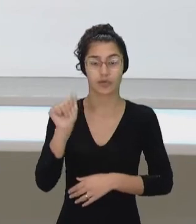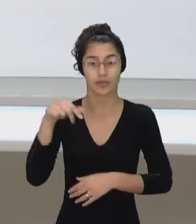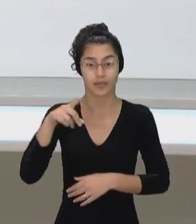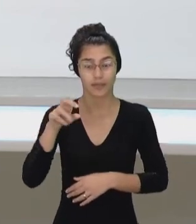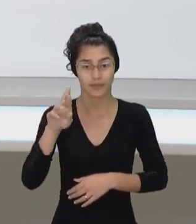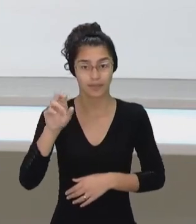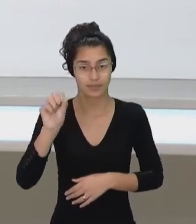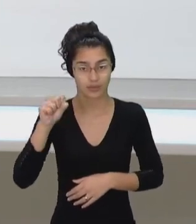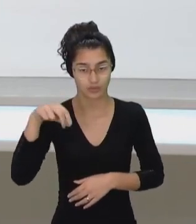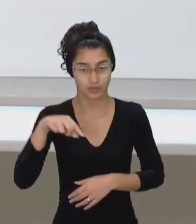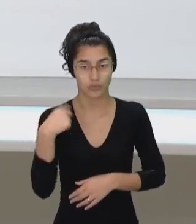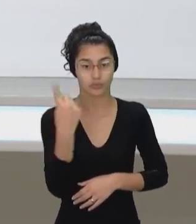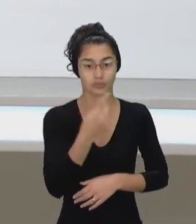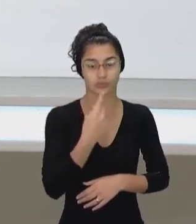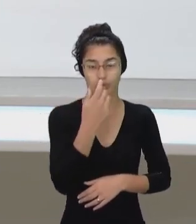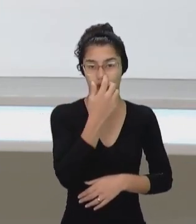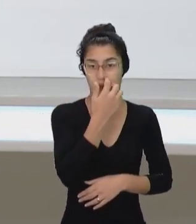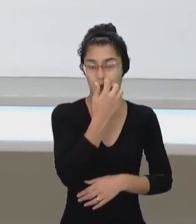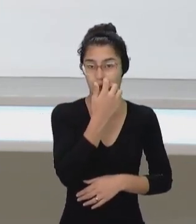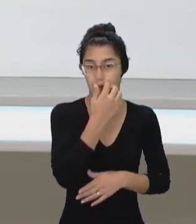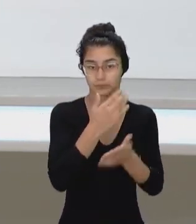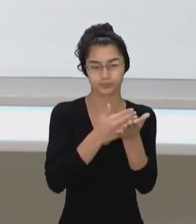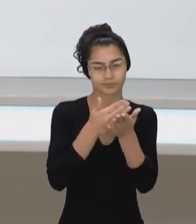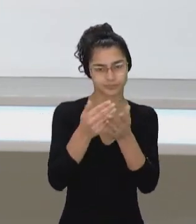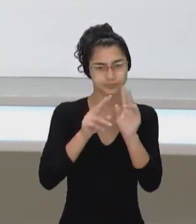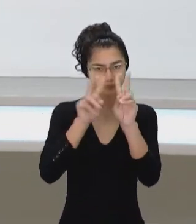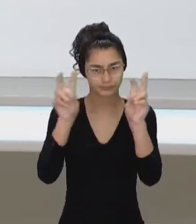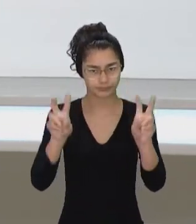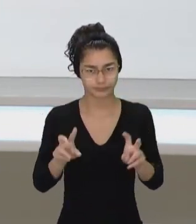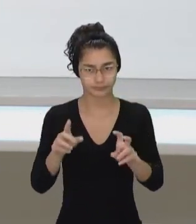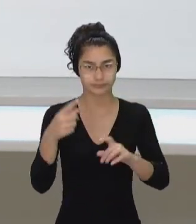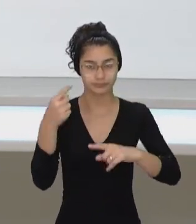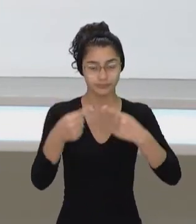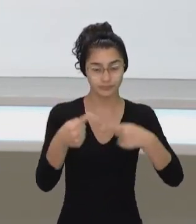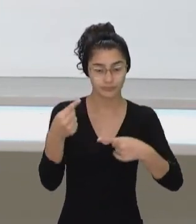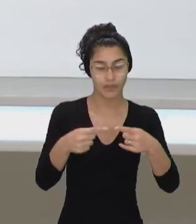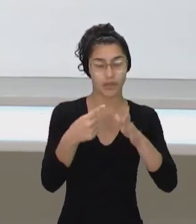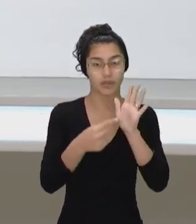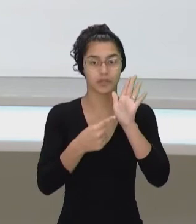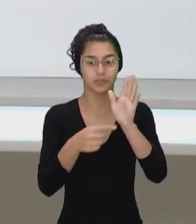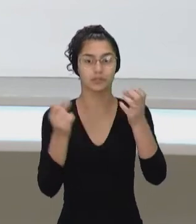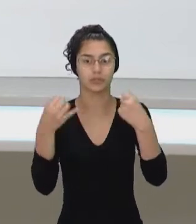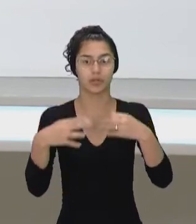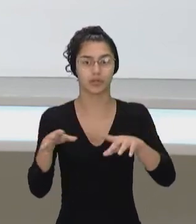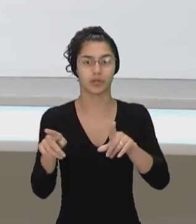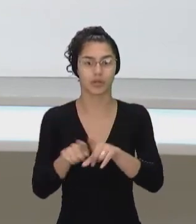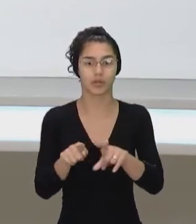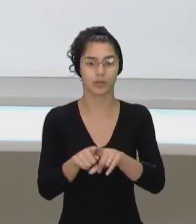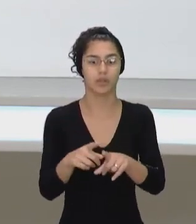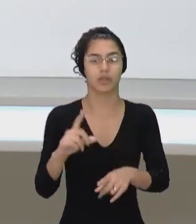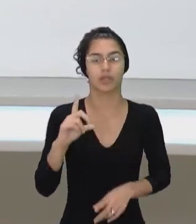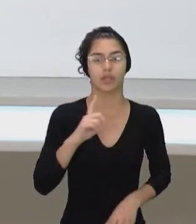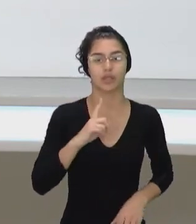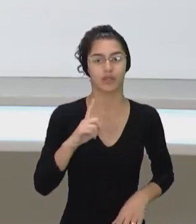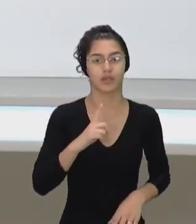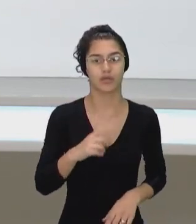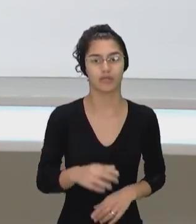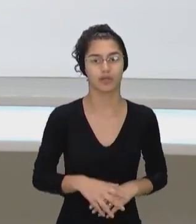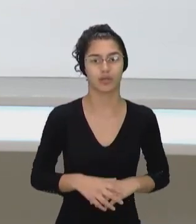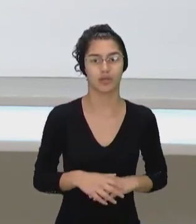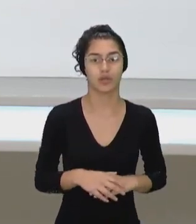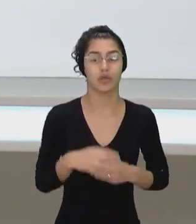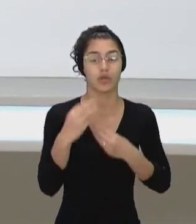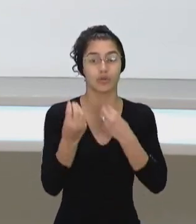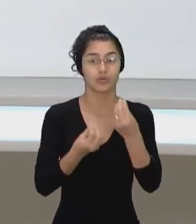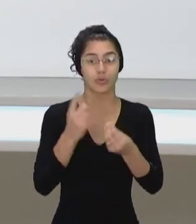uma aula onde a gente introduziu o tema debate, onde a gente falou aí a respeito, de